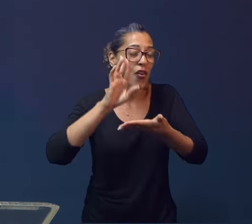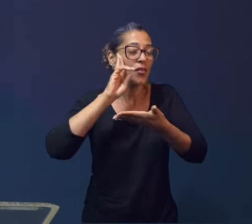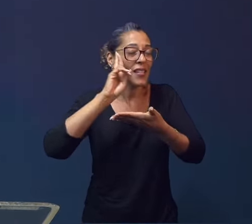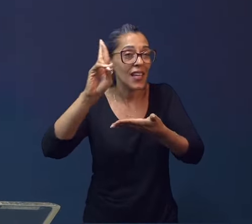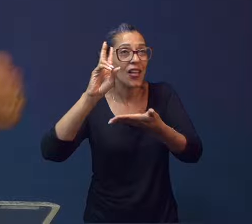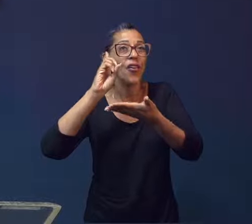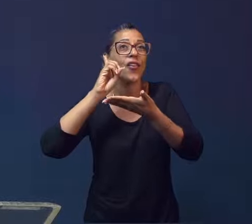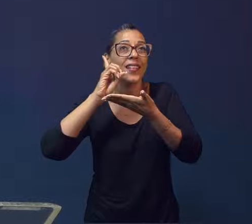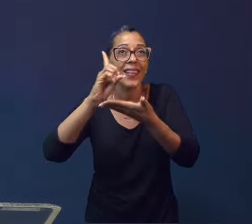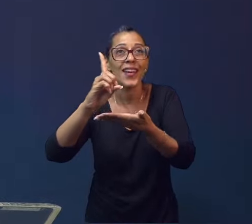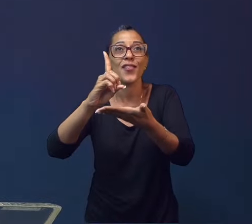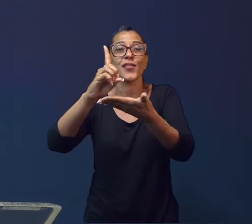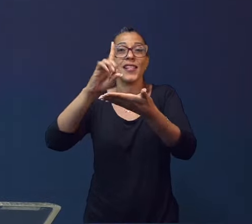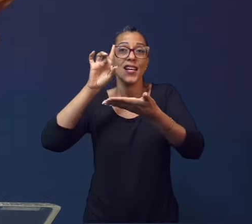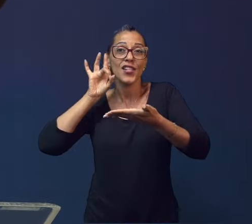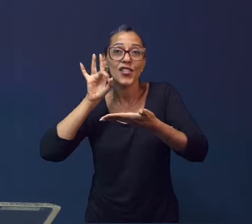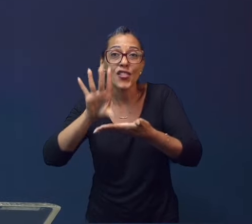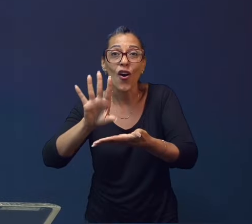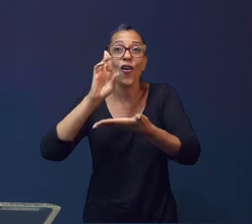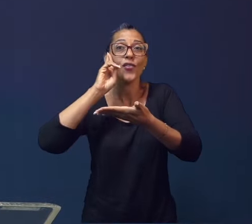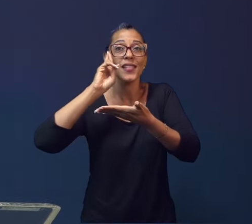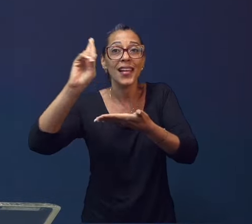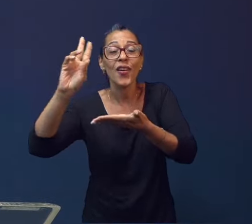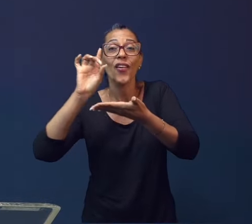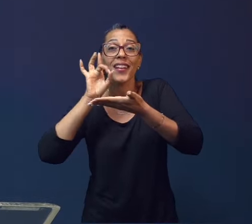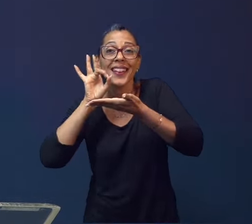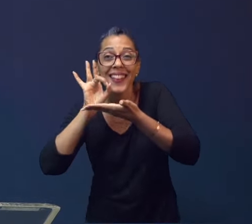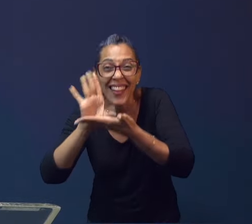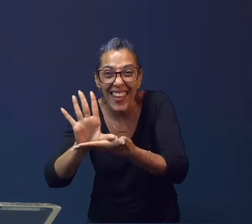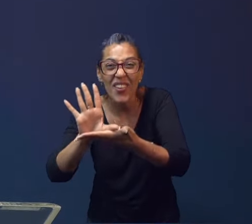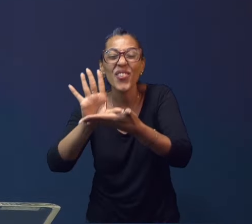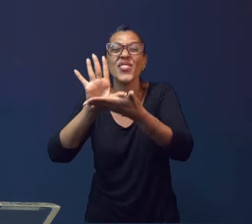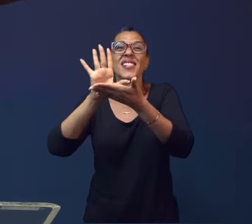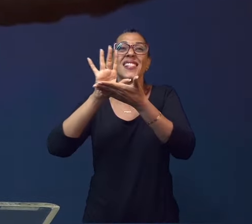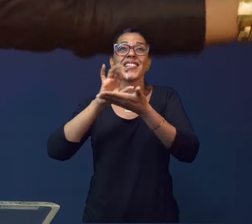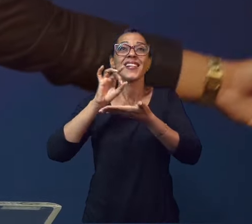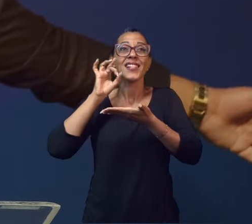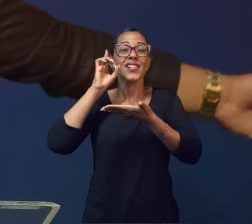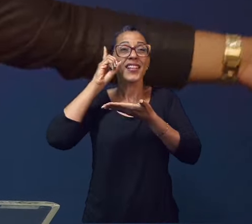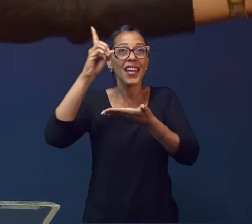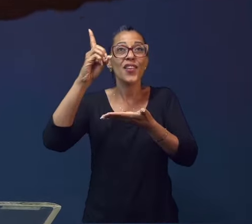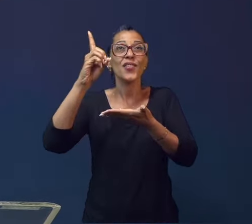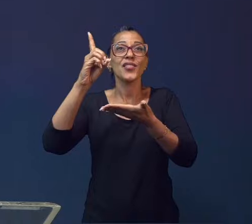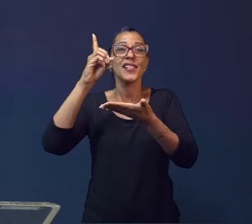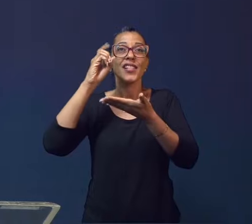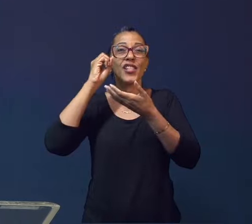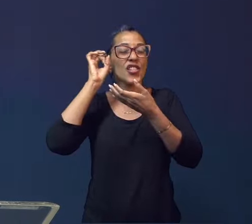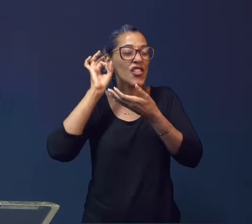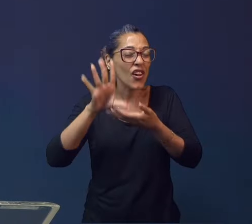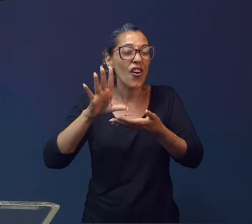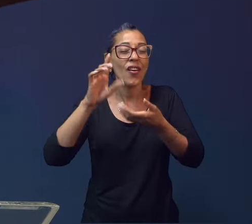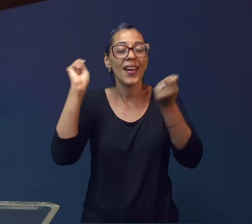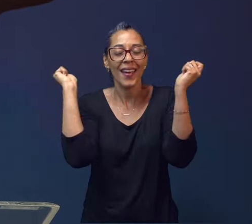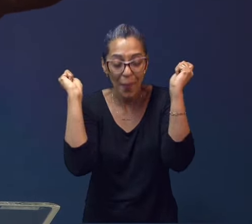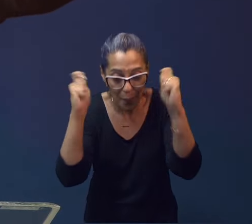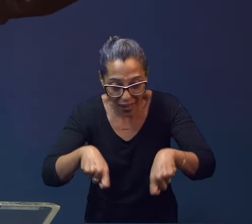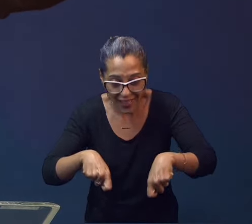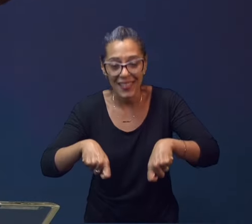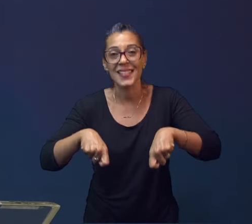é Deus outra vez Só o Senhor é Deus agora levante suas mãos e Adore a Jesus dizendo glória